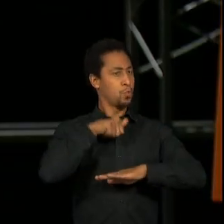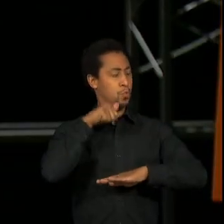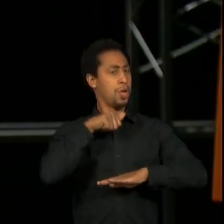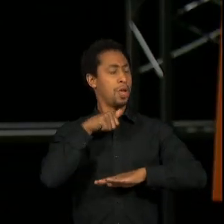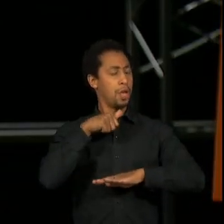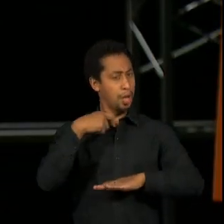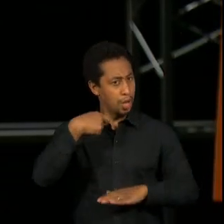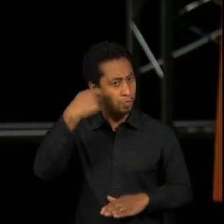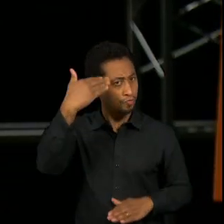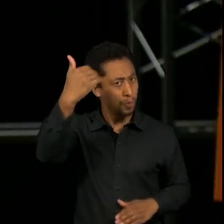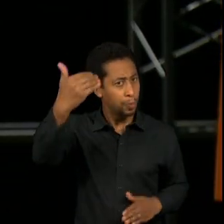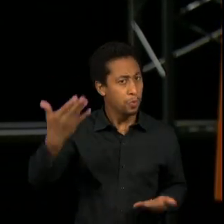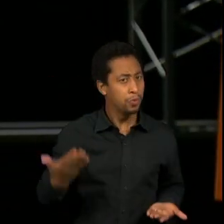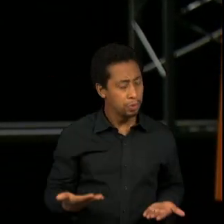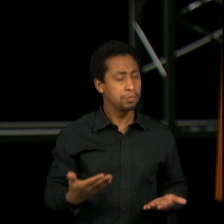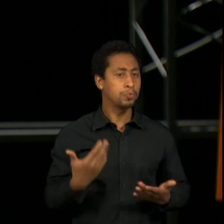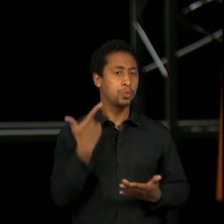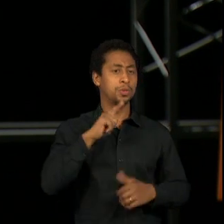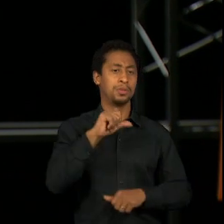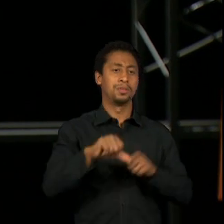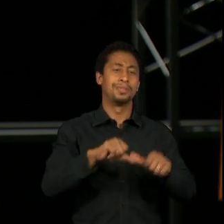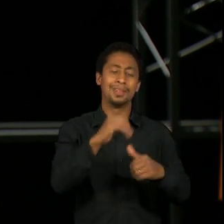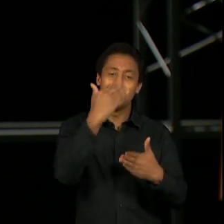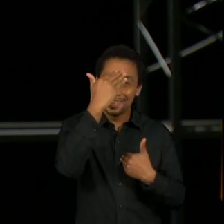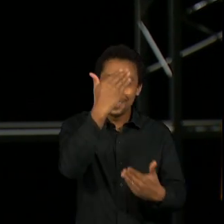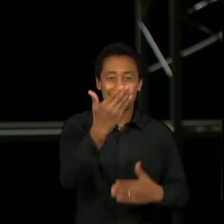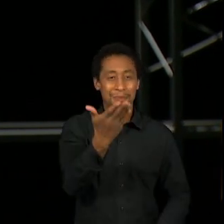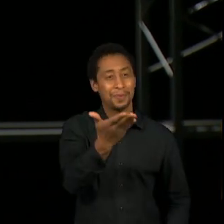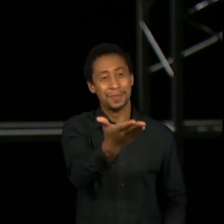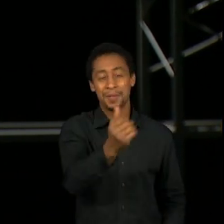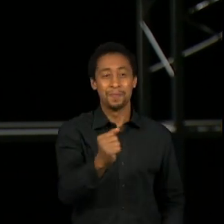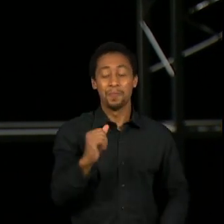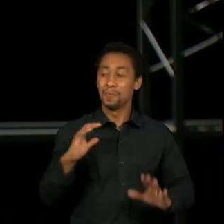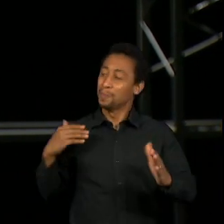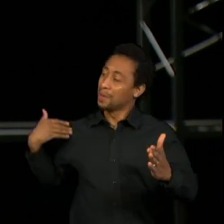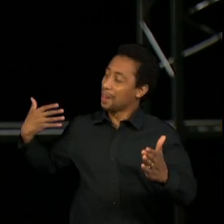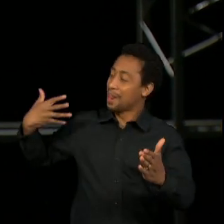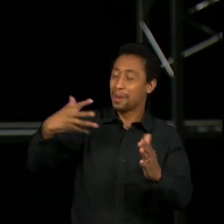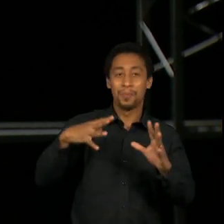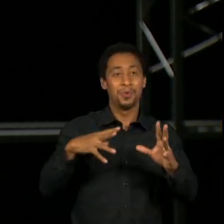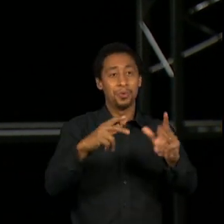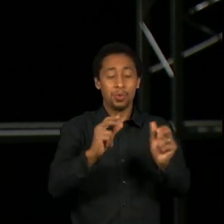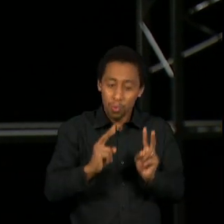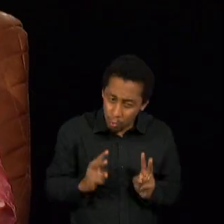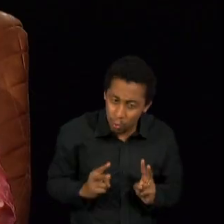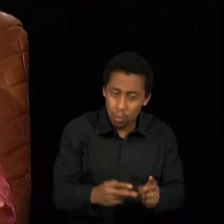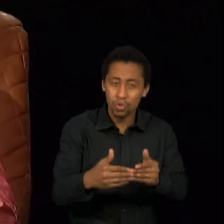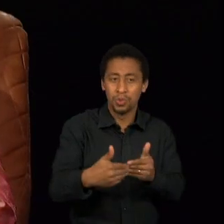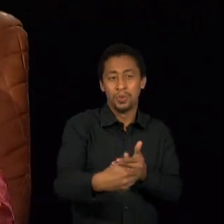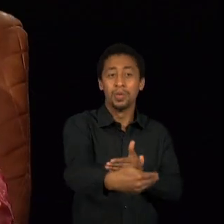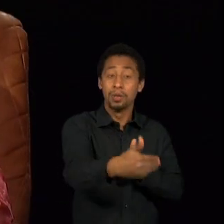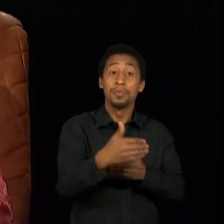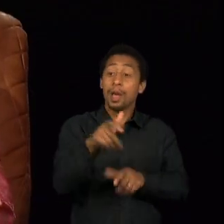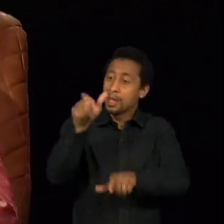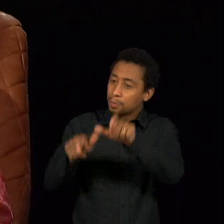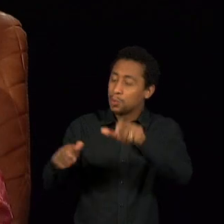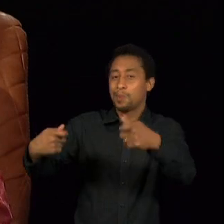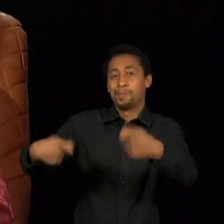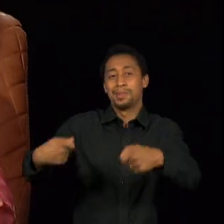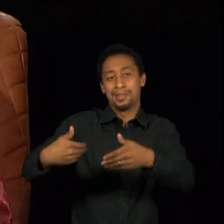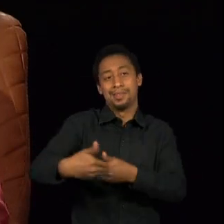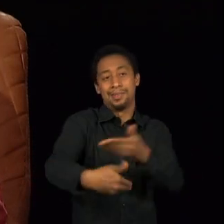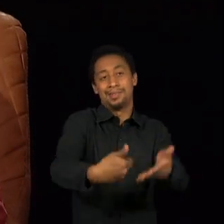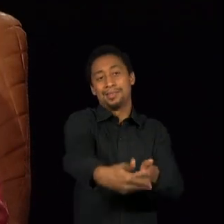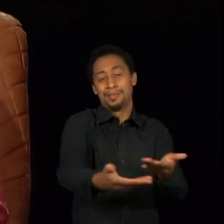Então, a gente só tem a agradecer por tudo isso, Helena. Muito obrigado. E vamos em frente, que atrás vem gente. Muito obrigada. É um grupo que a gente